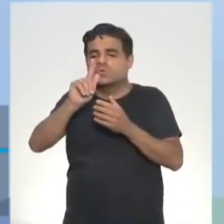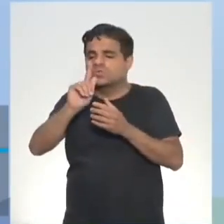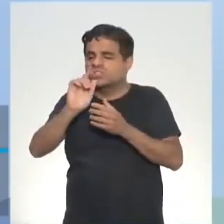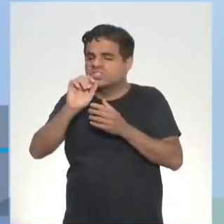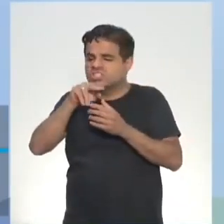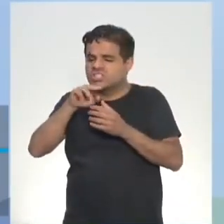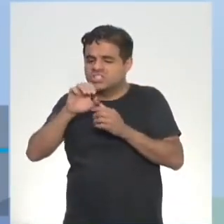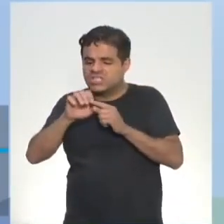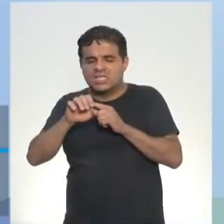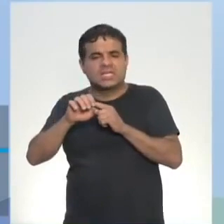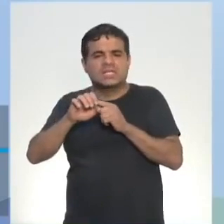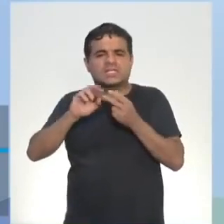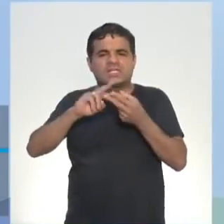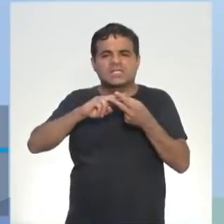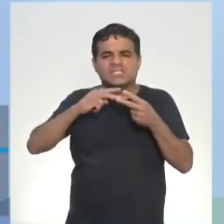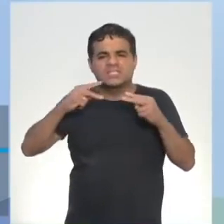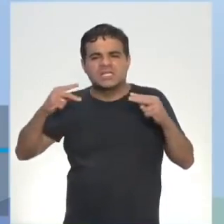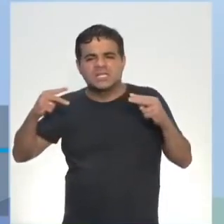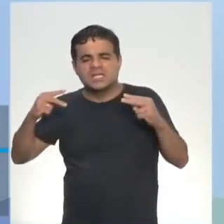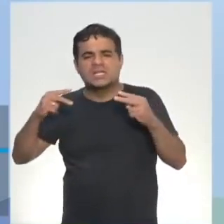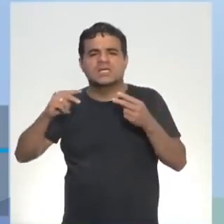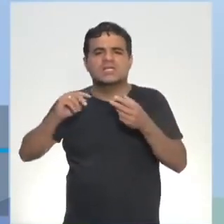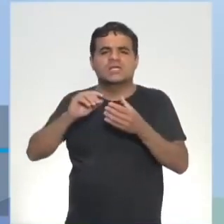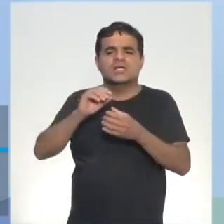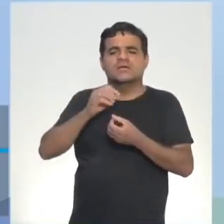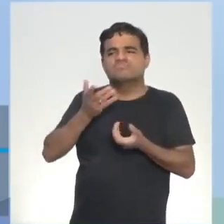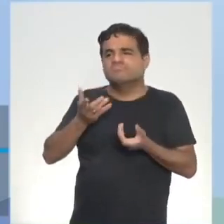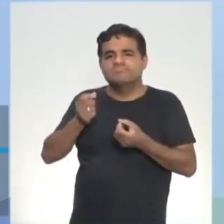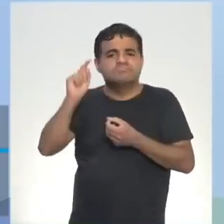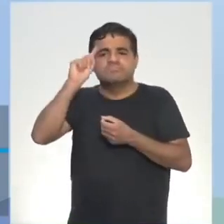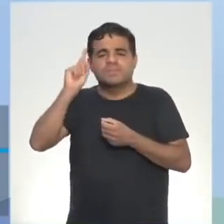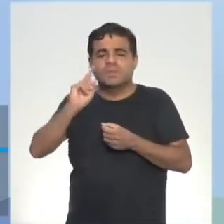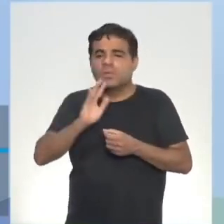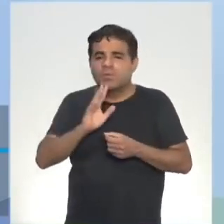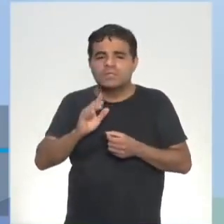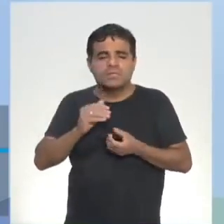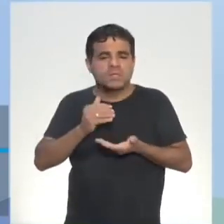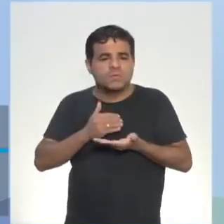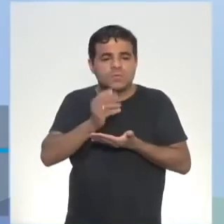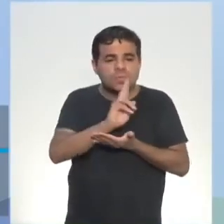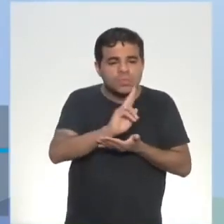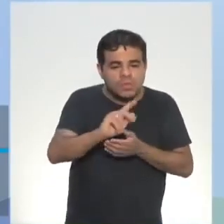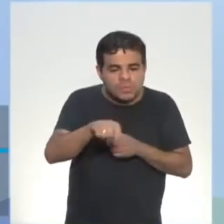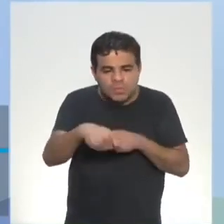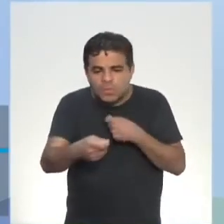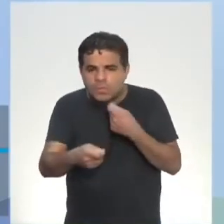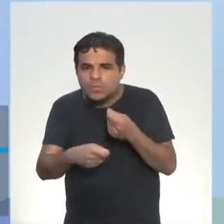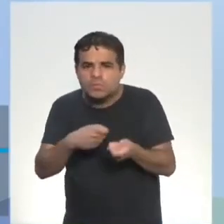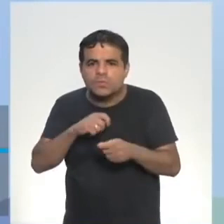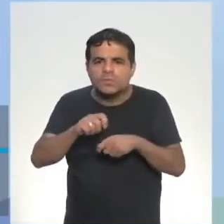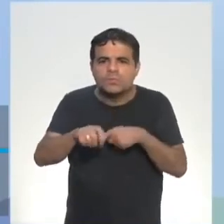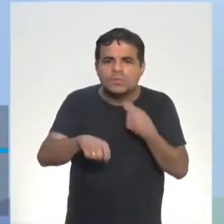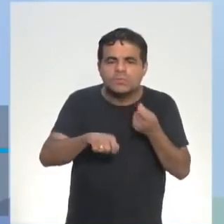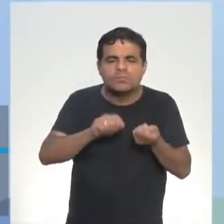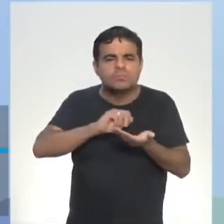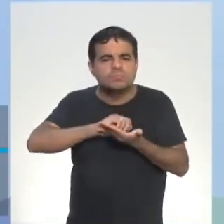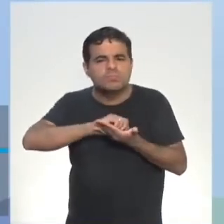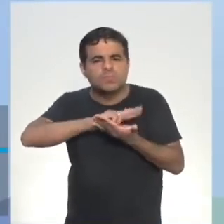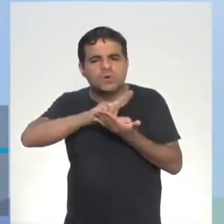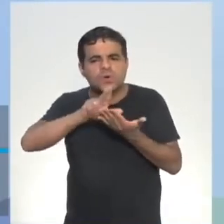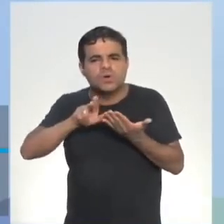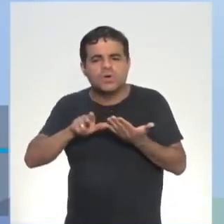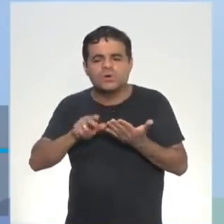essa relação de DNA, cromossomo. Então, ele começou a dar nomes, né, como características,